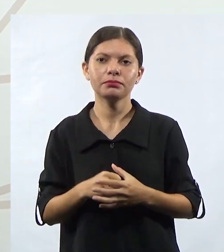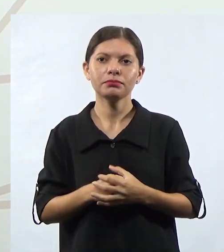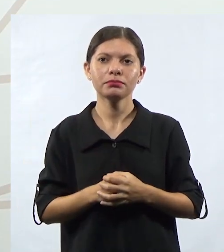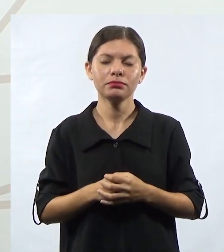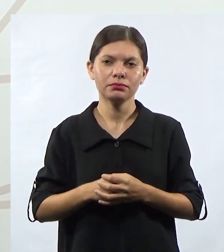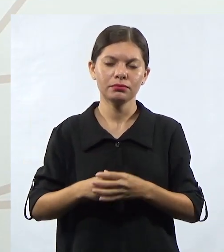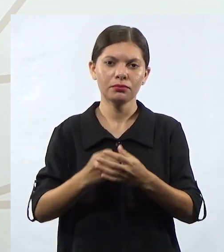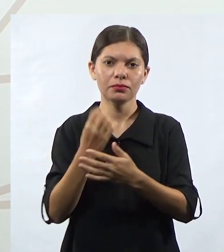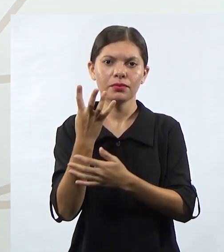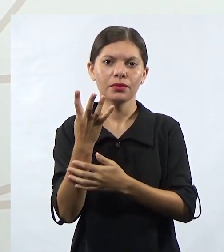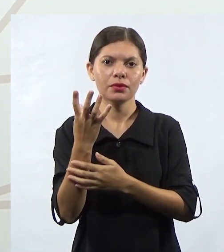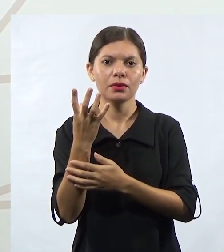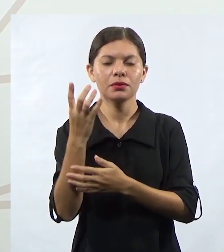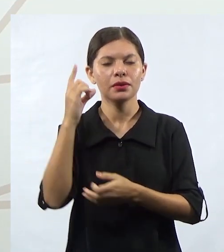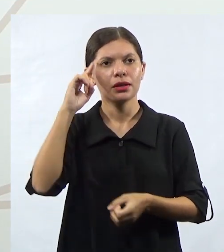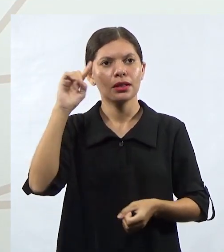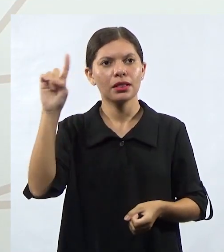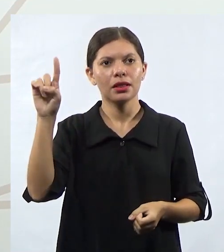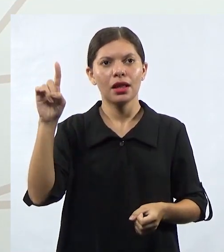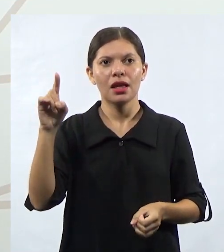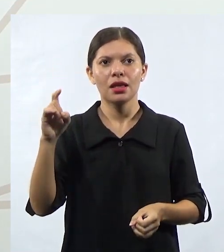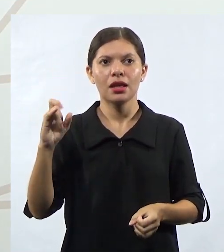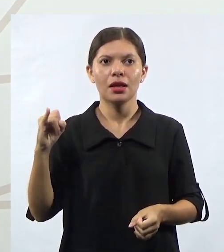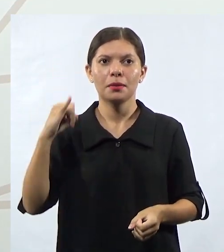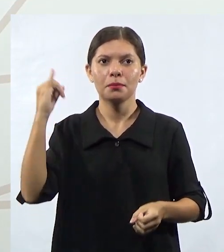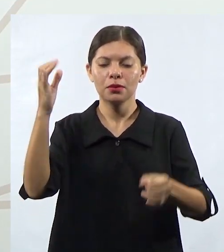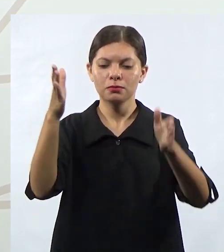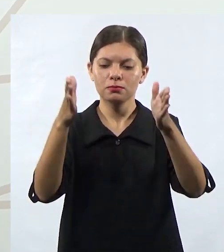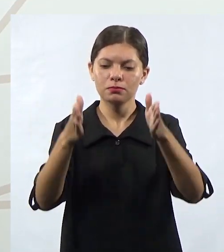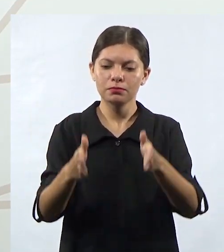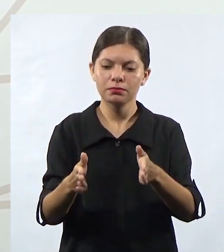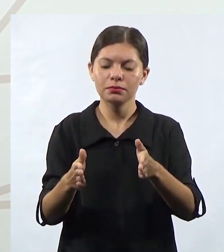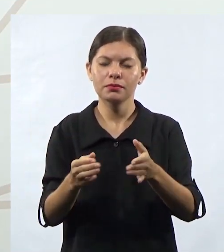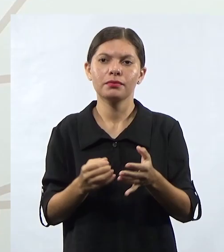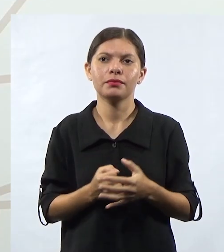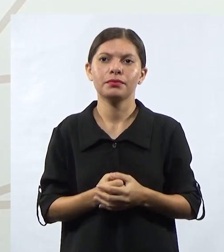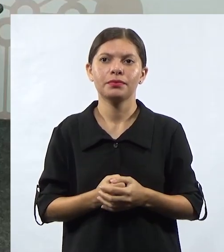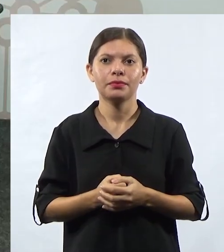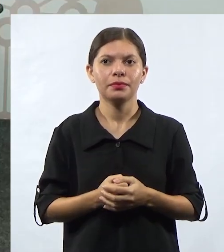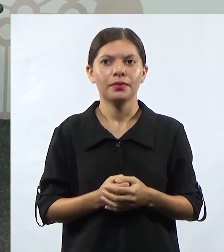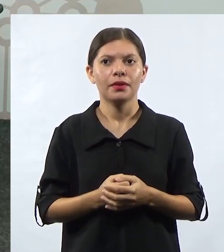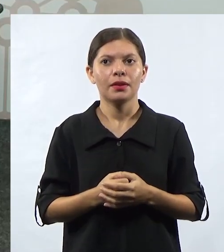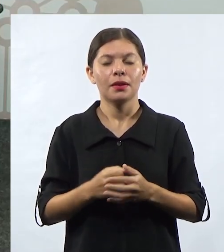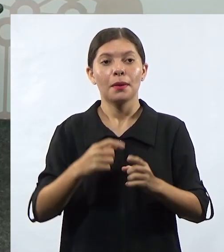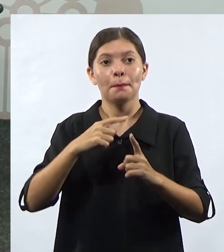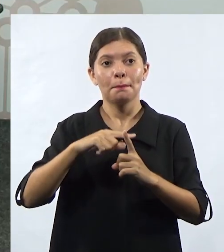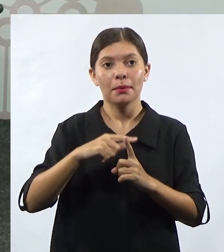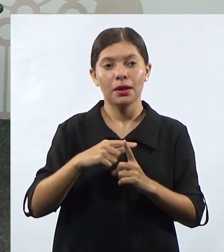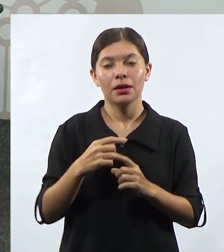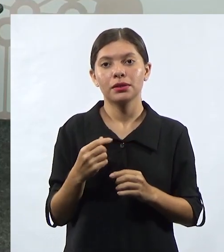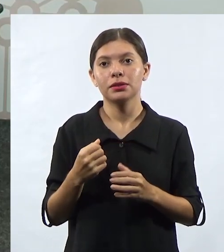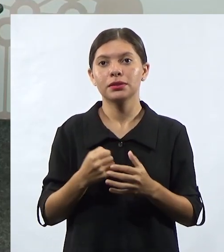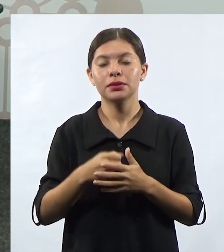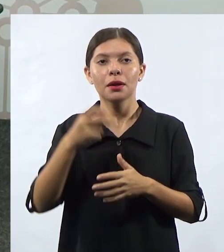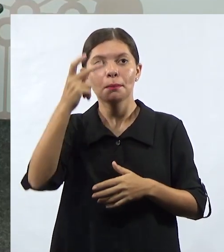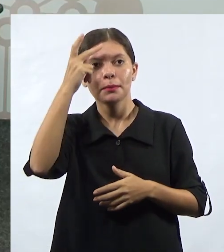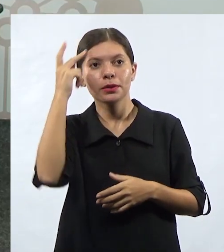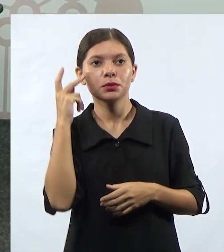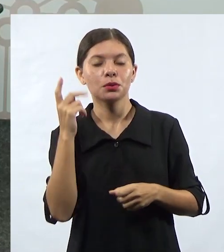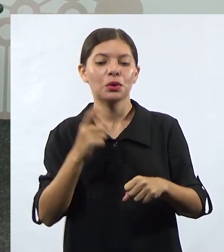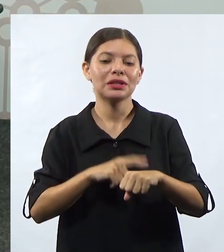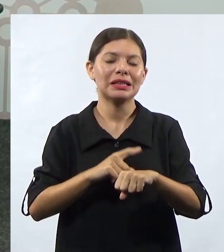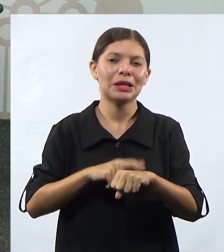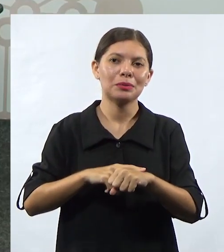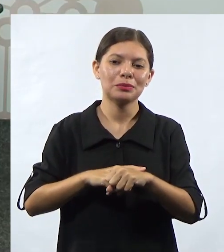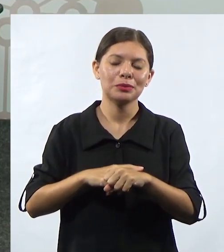ideia central. E eu imagino que quanto mais pessoas você tem, mais tempo você tem que ter para poder